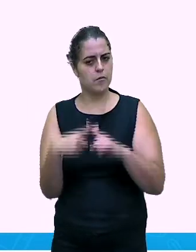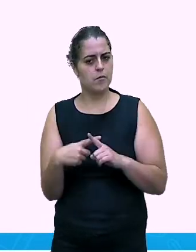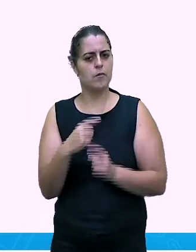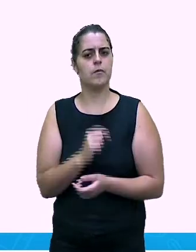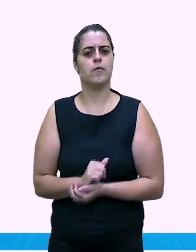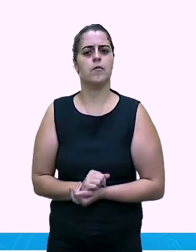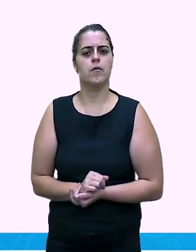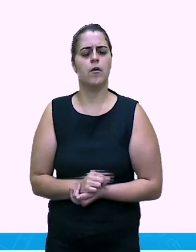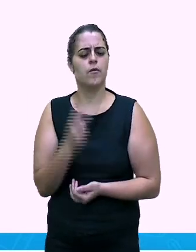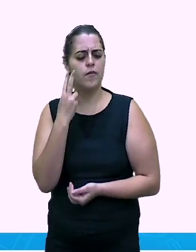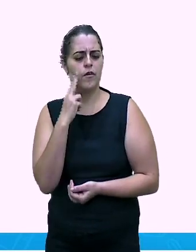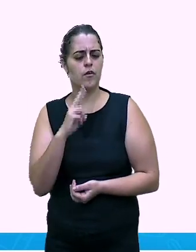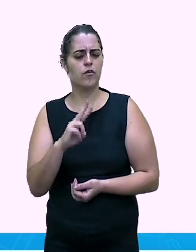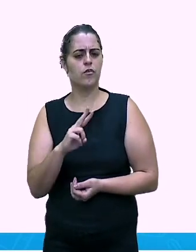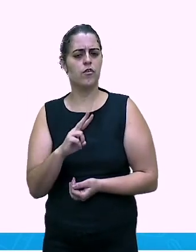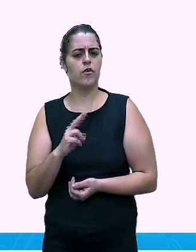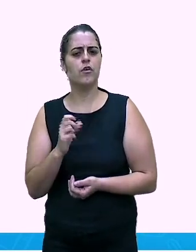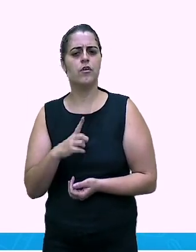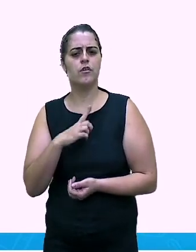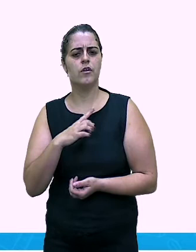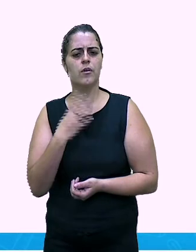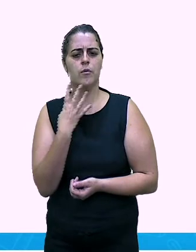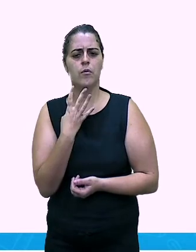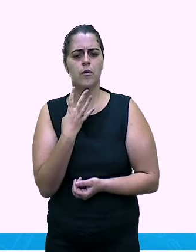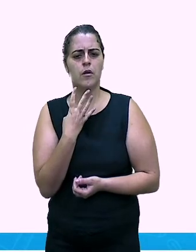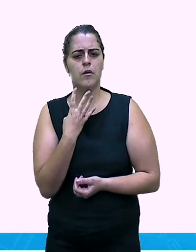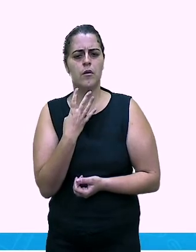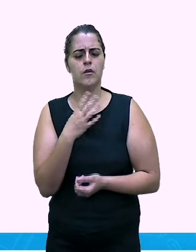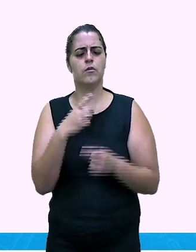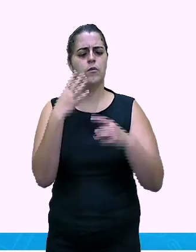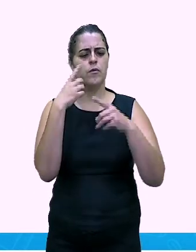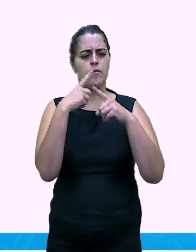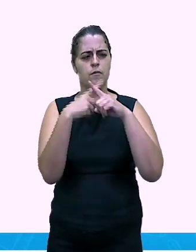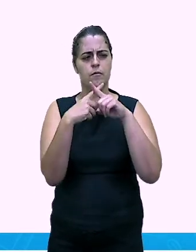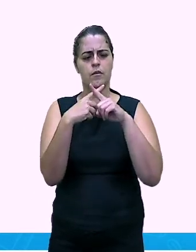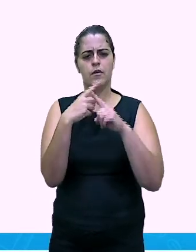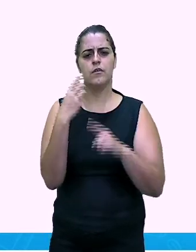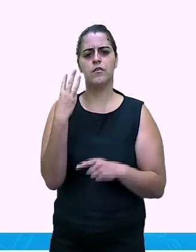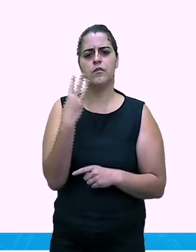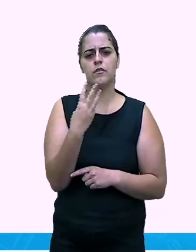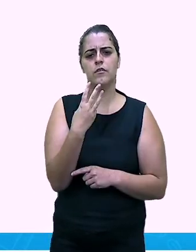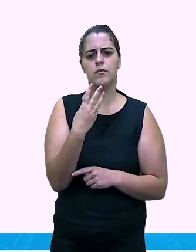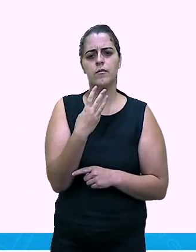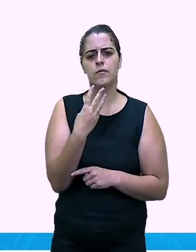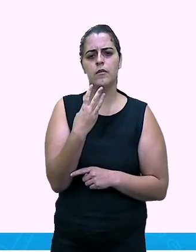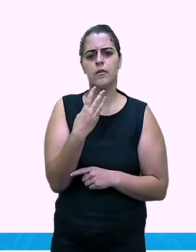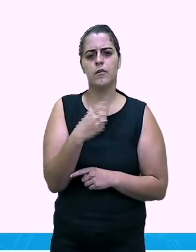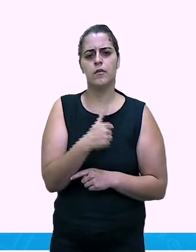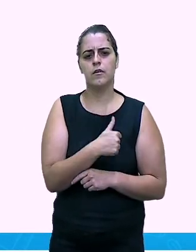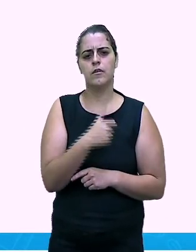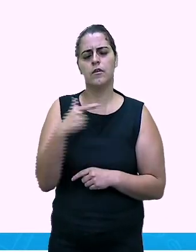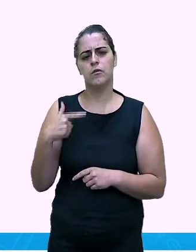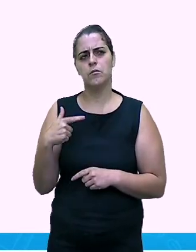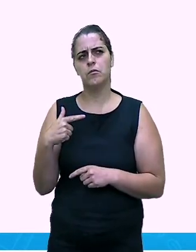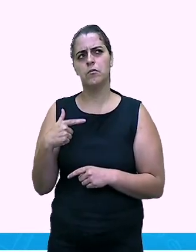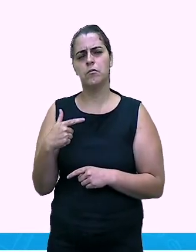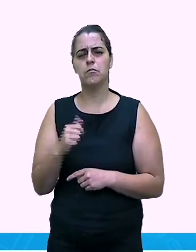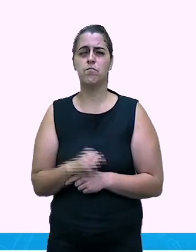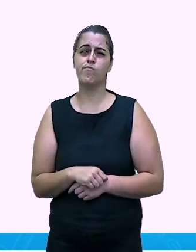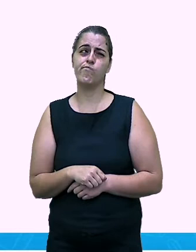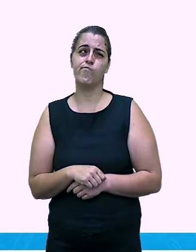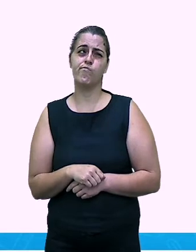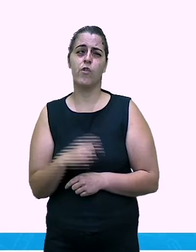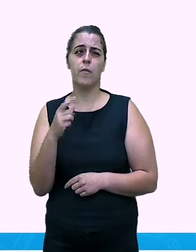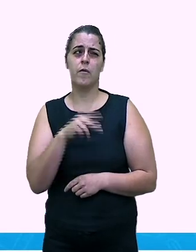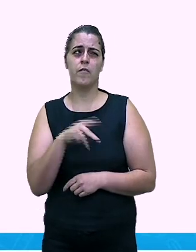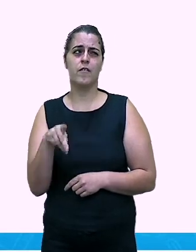tabuada. Olha, eu tenho 4 vezes 3, que dá 12.